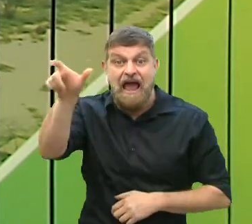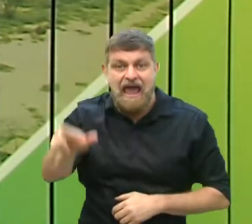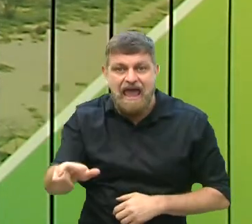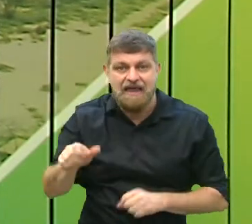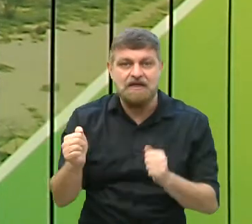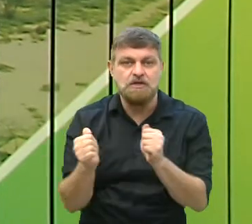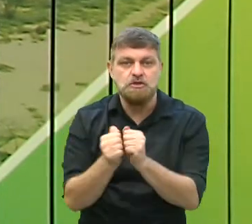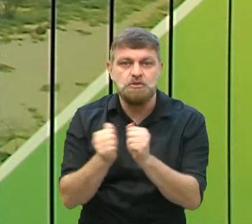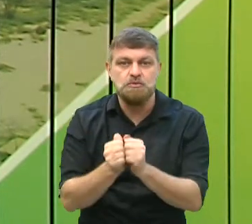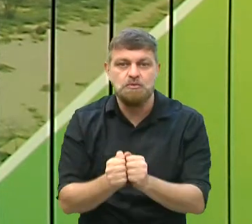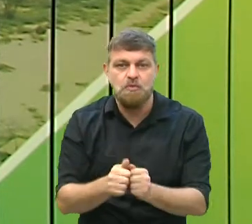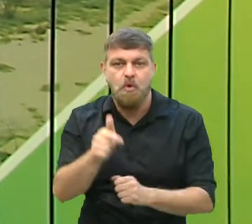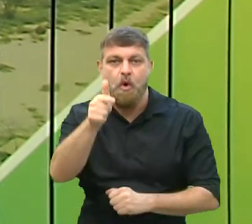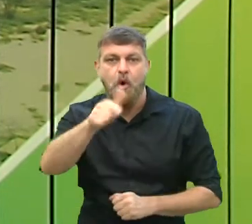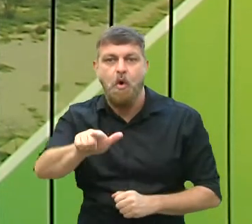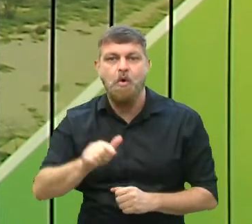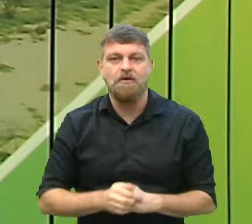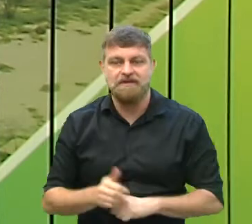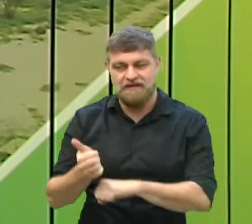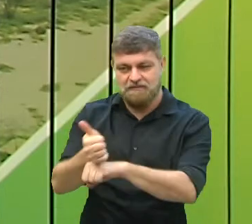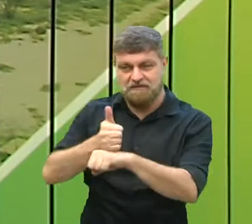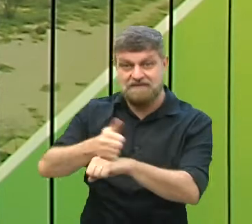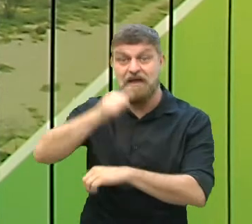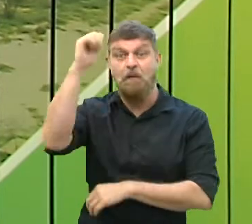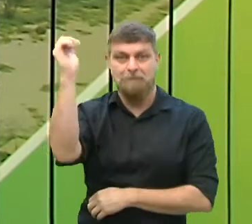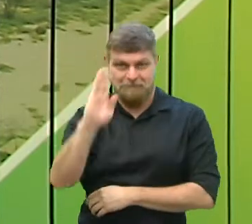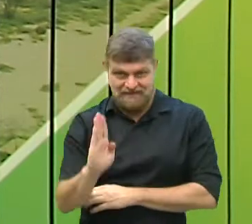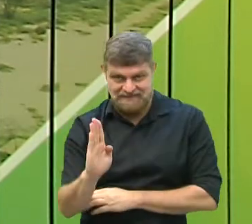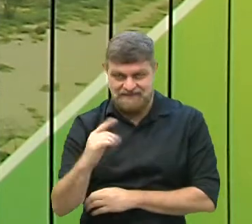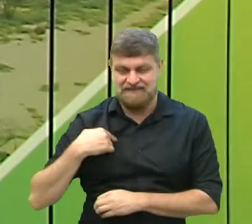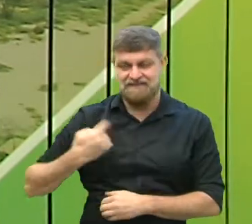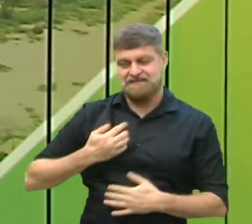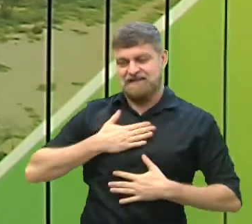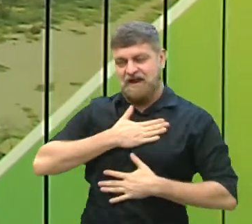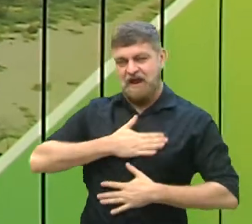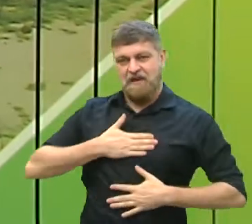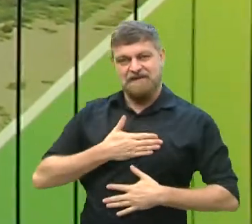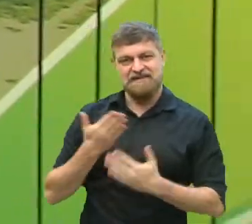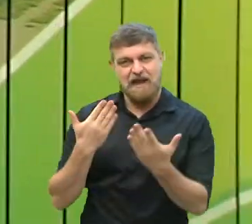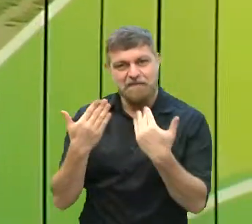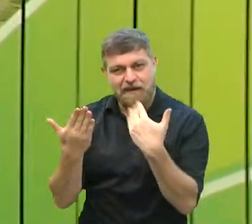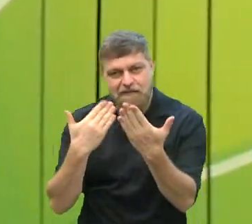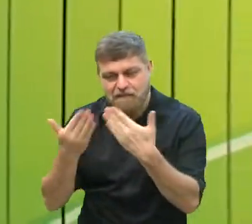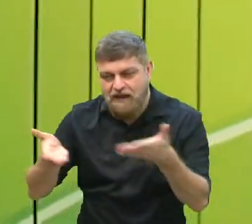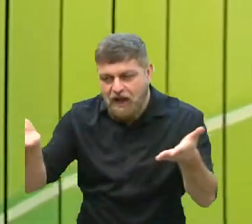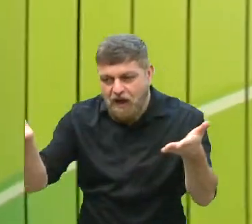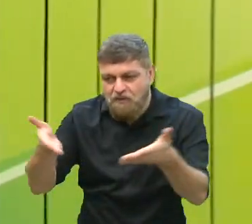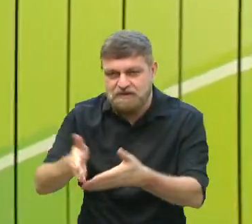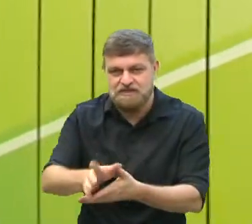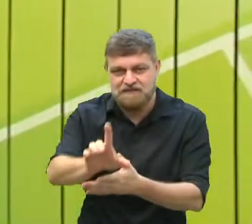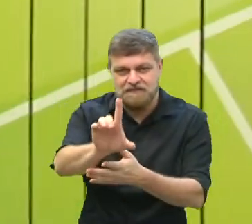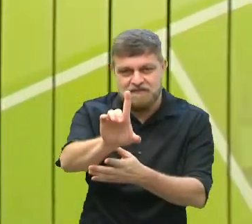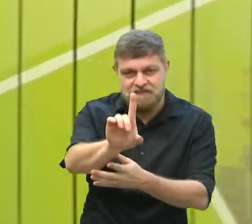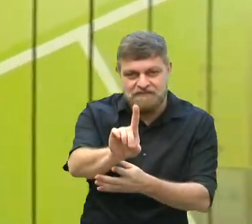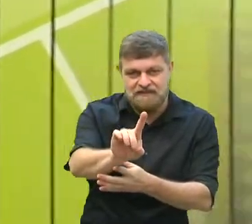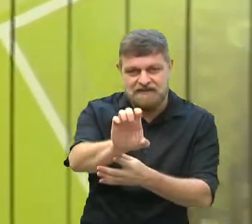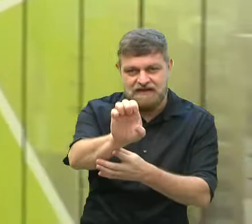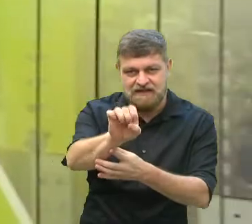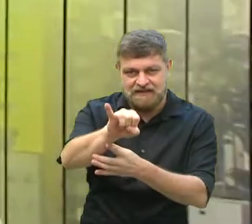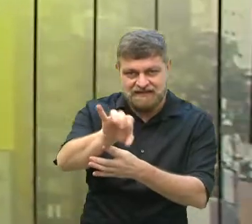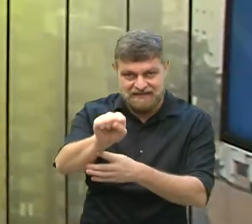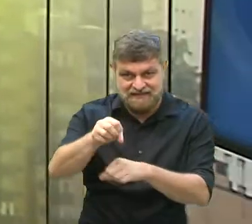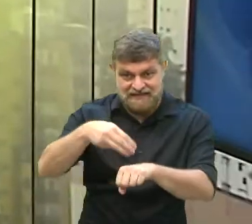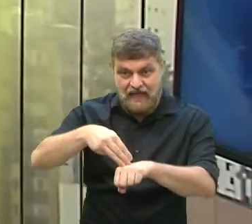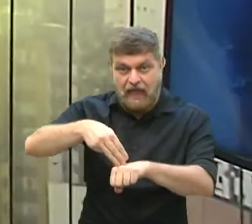e outra profissional são do Brasil. E é com ela que a gente tem o prazer de conversar hoje, Denise Marçal Rambaldi, que é mestre